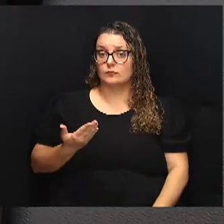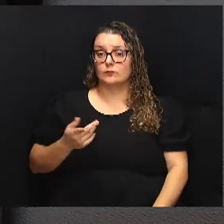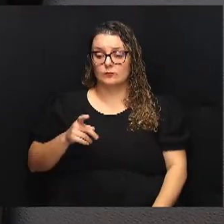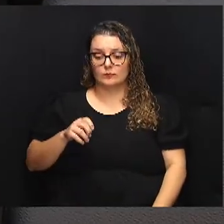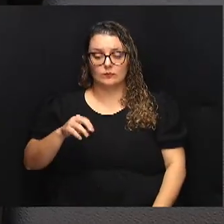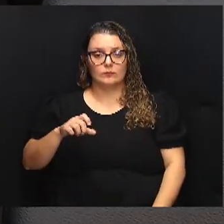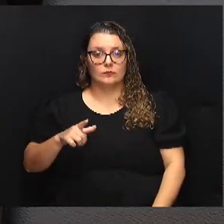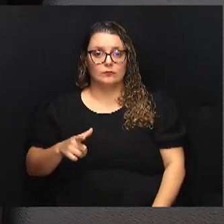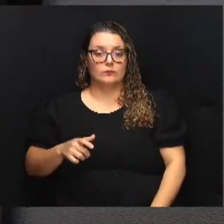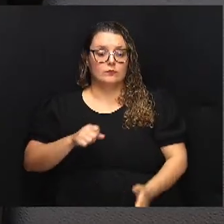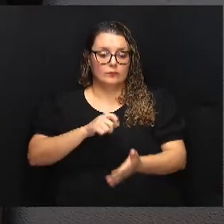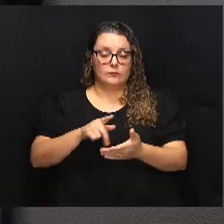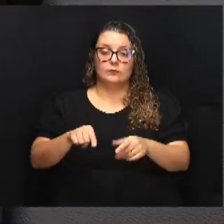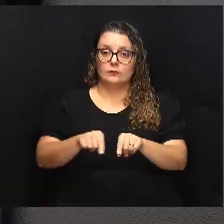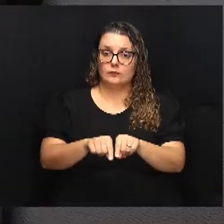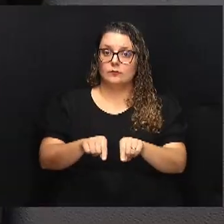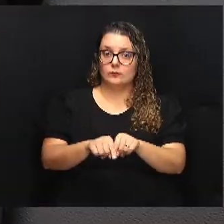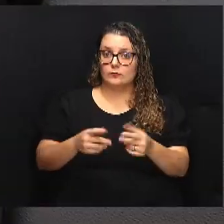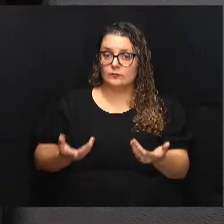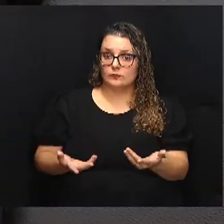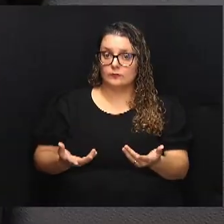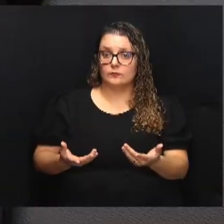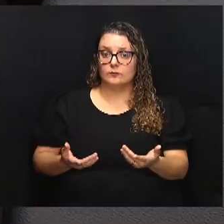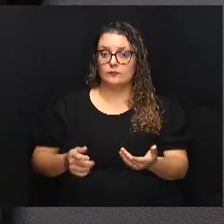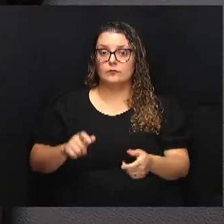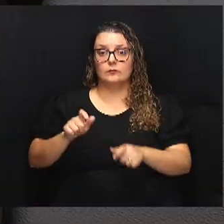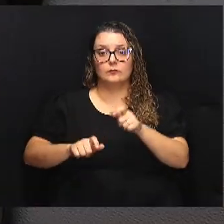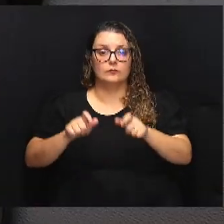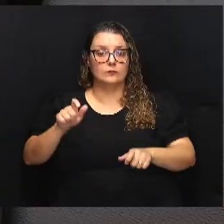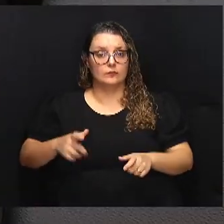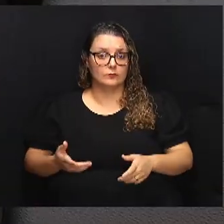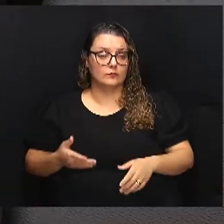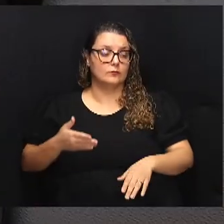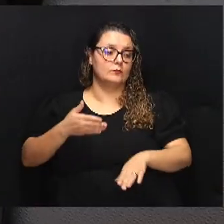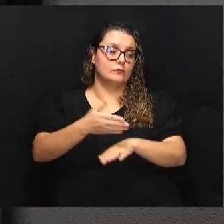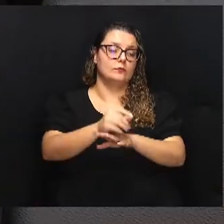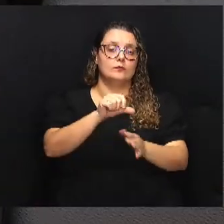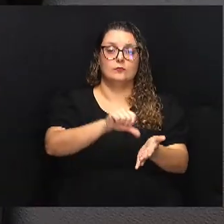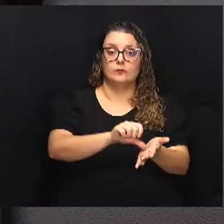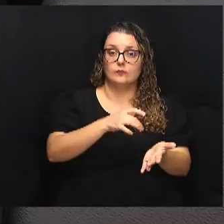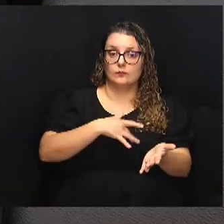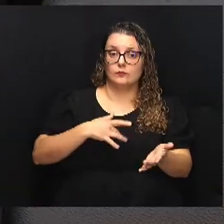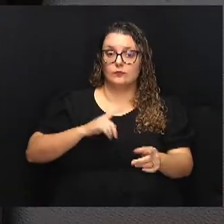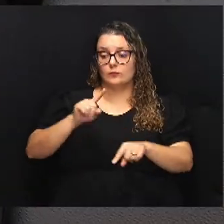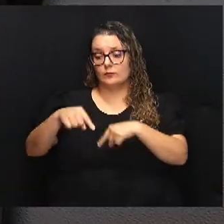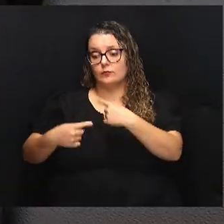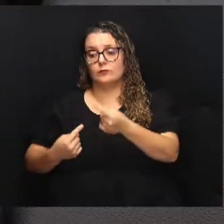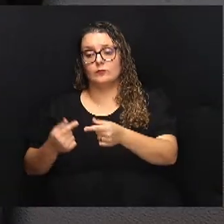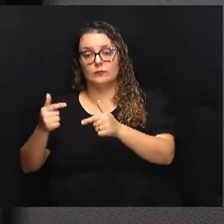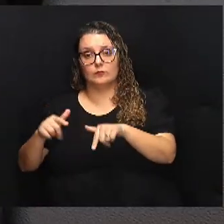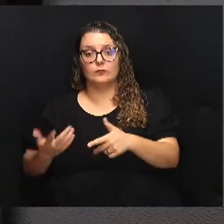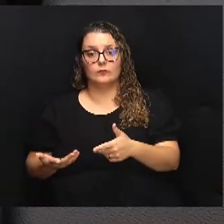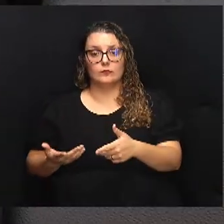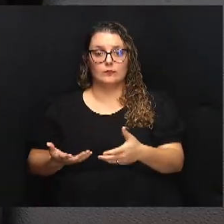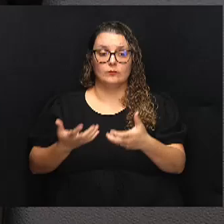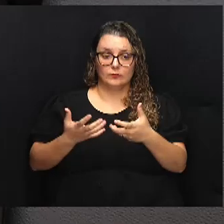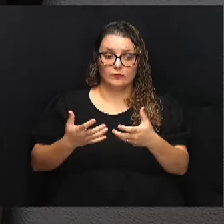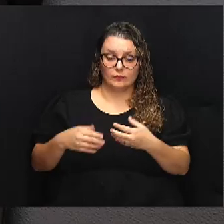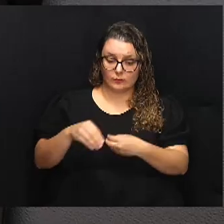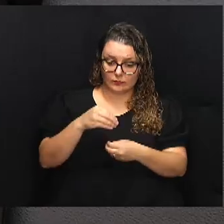através do aplicativo também, que a pessoa tem que ir no posto de saúde ou depois em um outro lugar. A gente queria que fosse